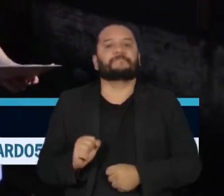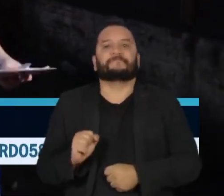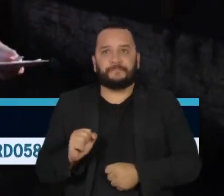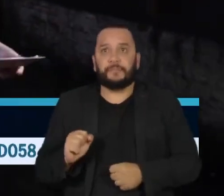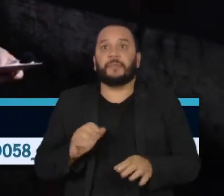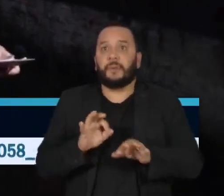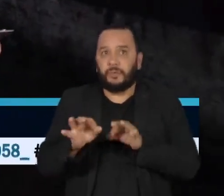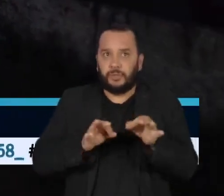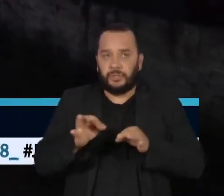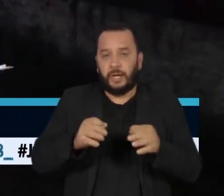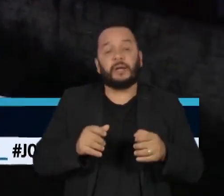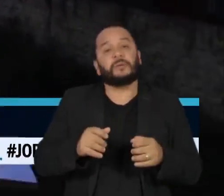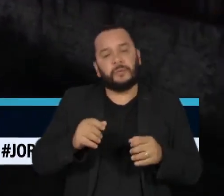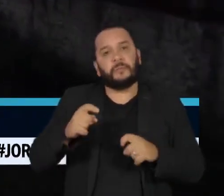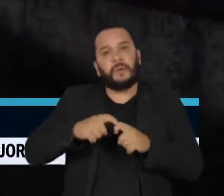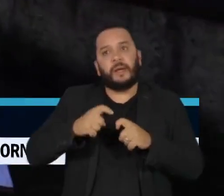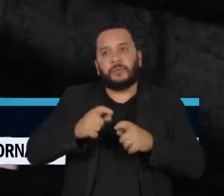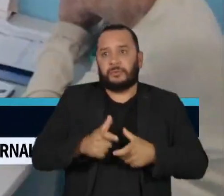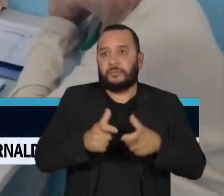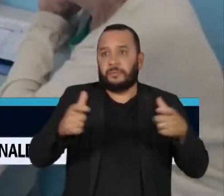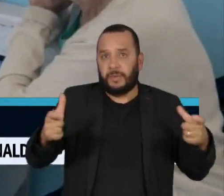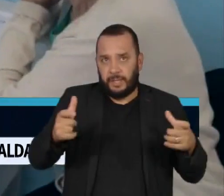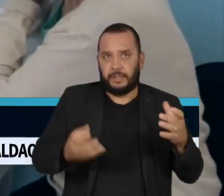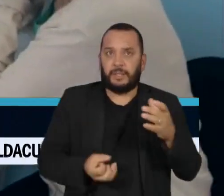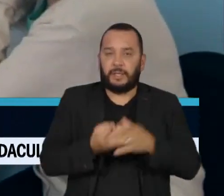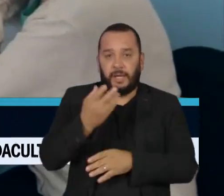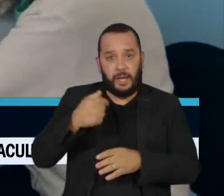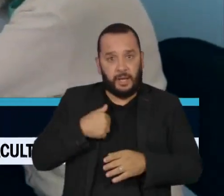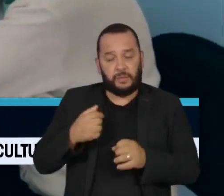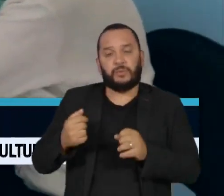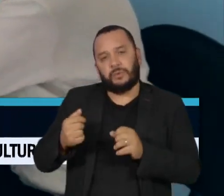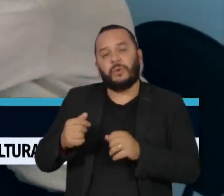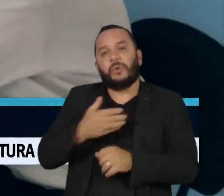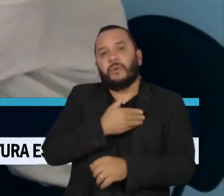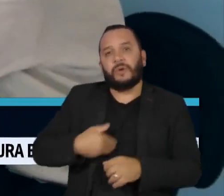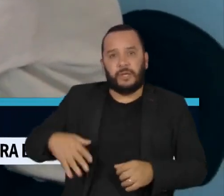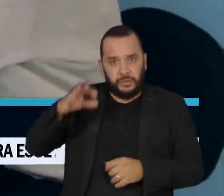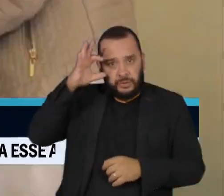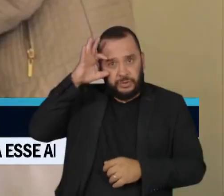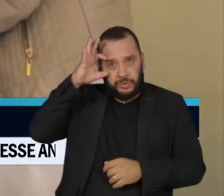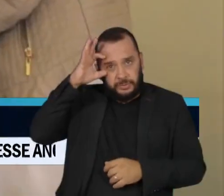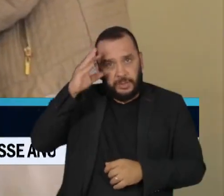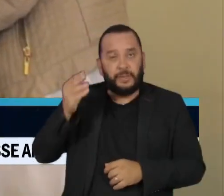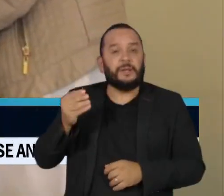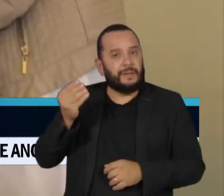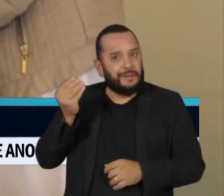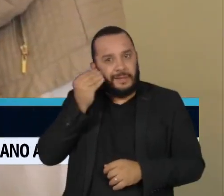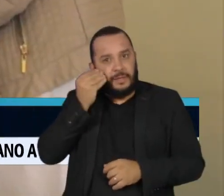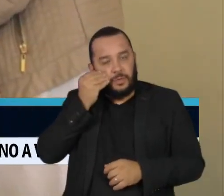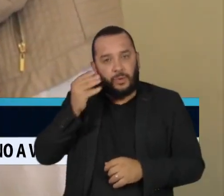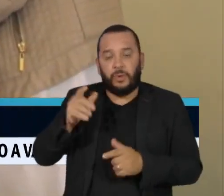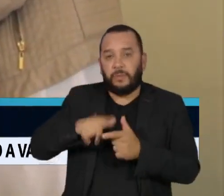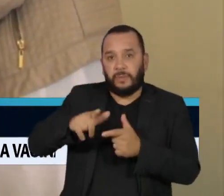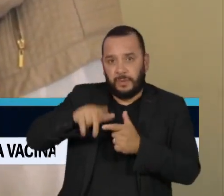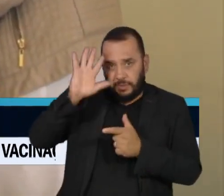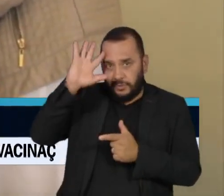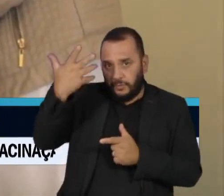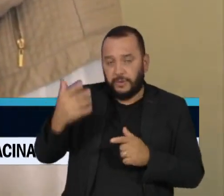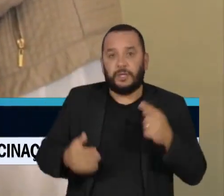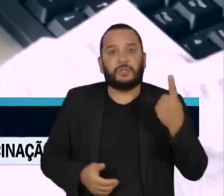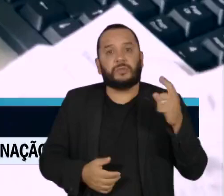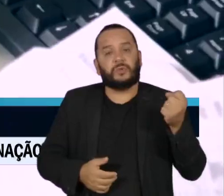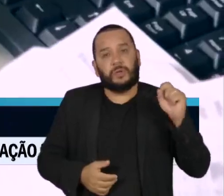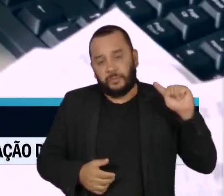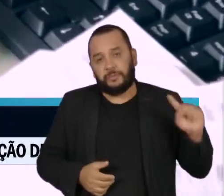criado em 2013 durante o governo de uma Rousseff foi uma tentativa de amenizar a situação 18 mil médicos a maioria